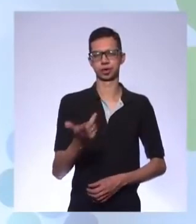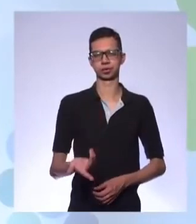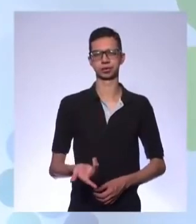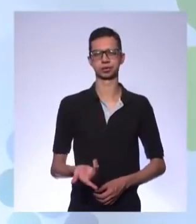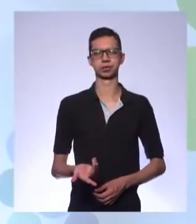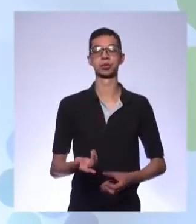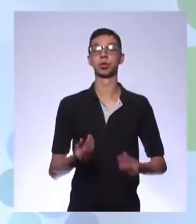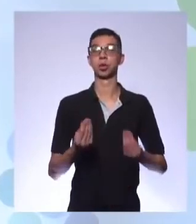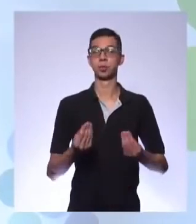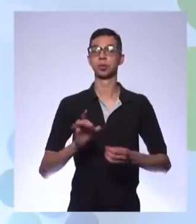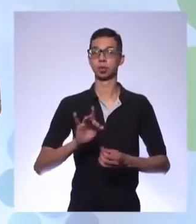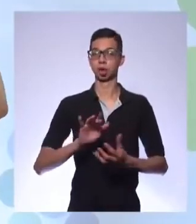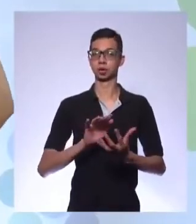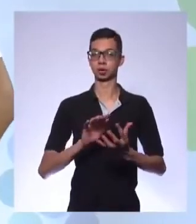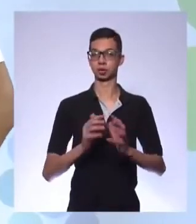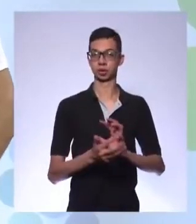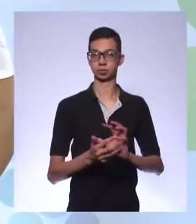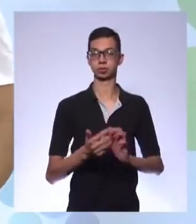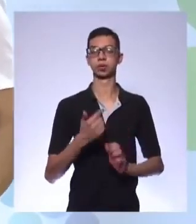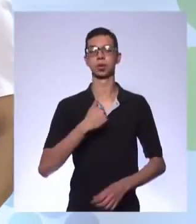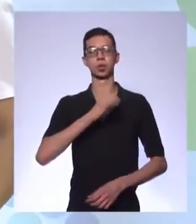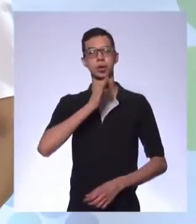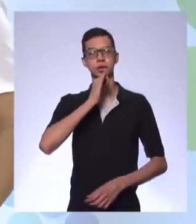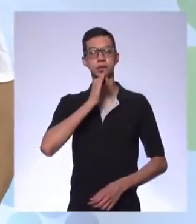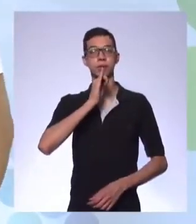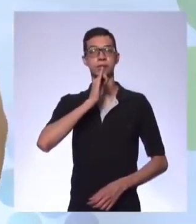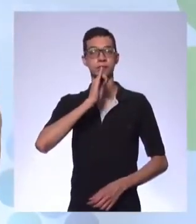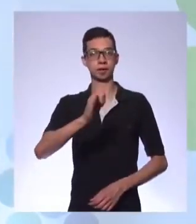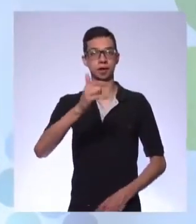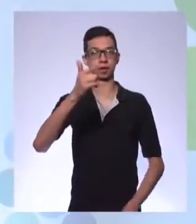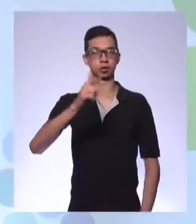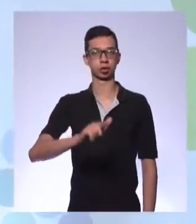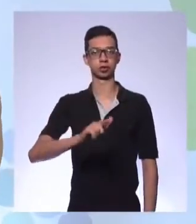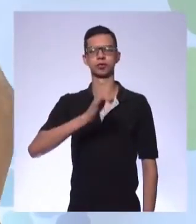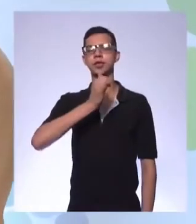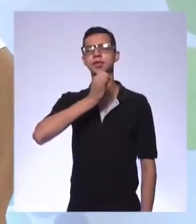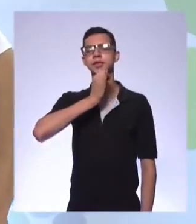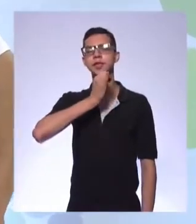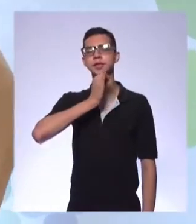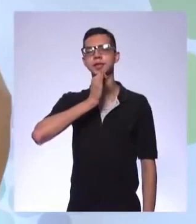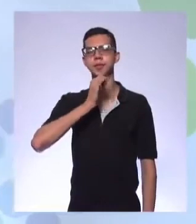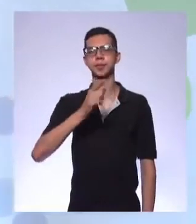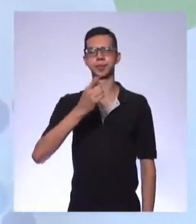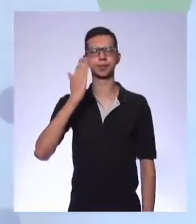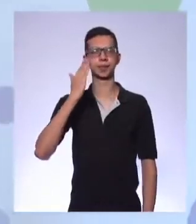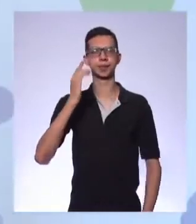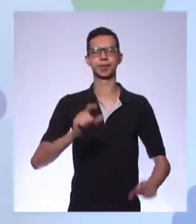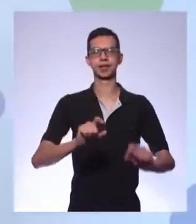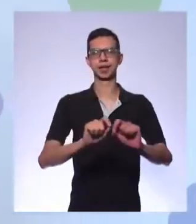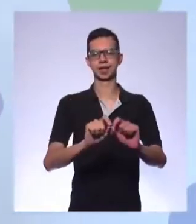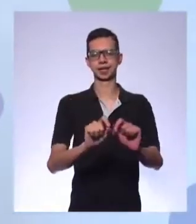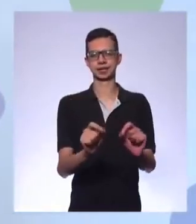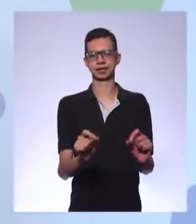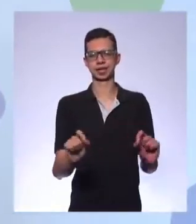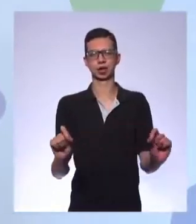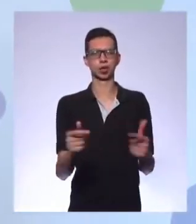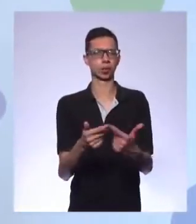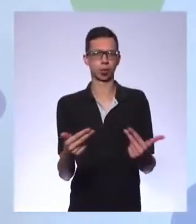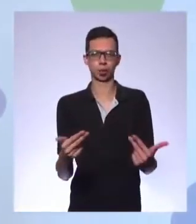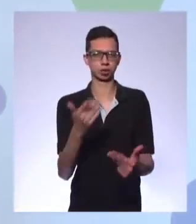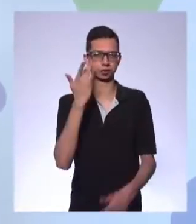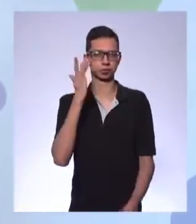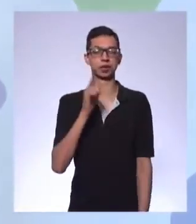só existe transformada. Aí eu volto ao exemplo, né? Você pega lá uma salsicha, sei lá, uma